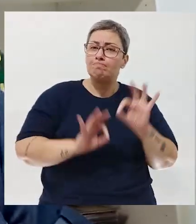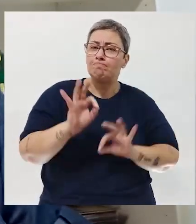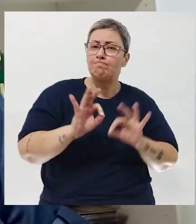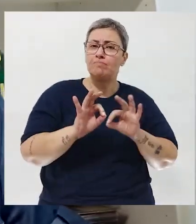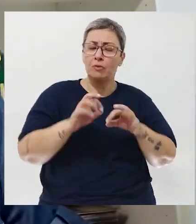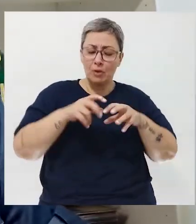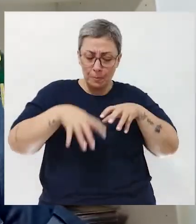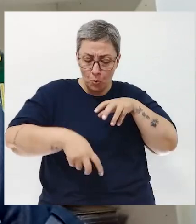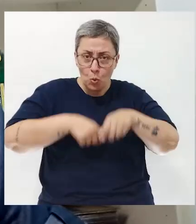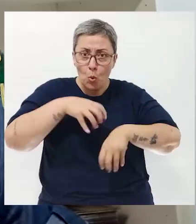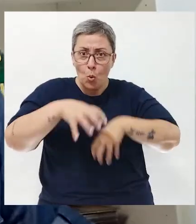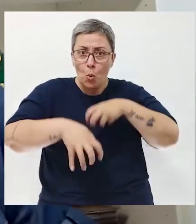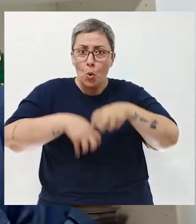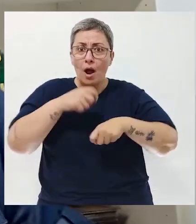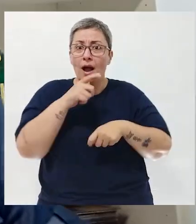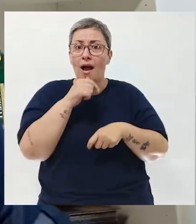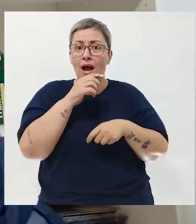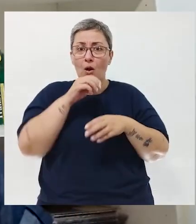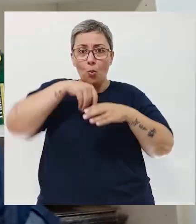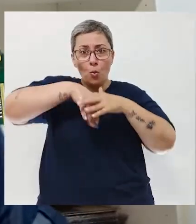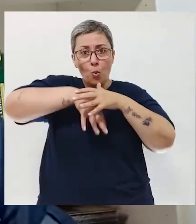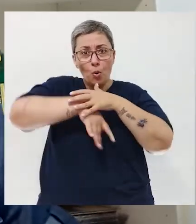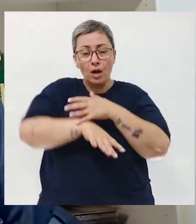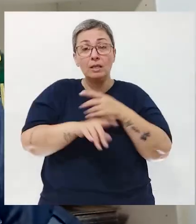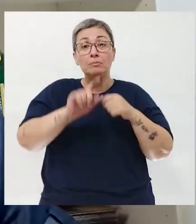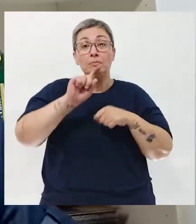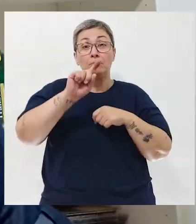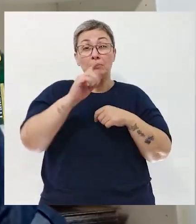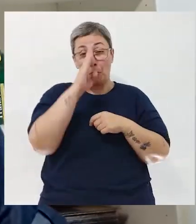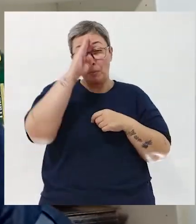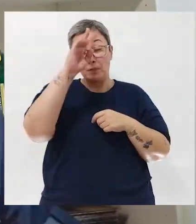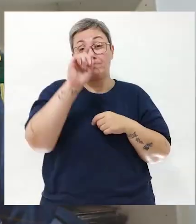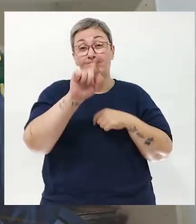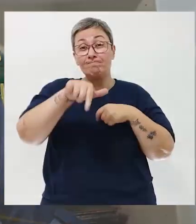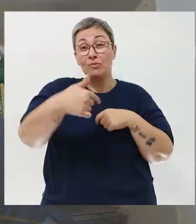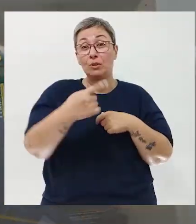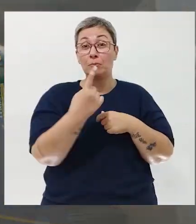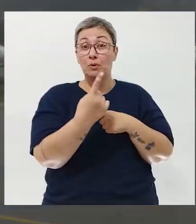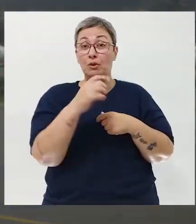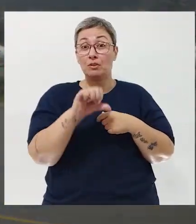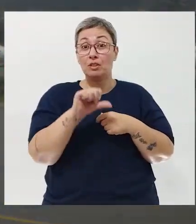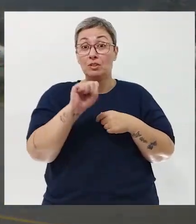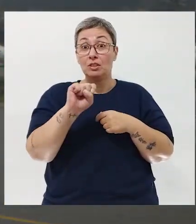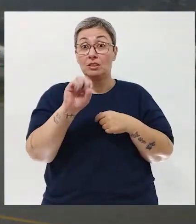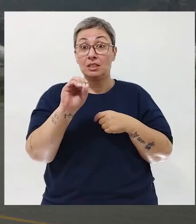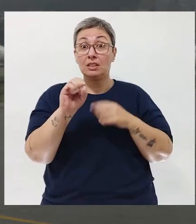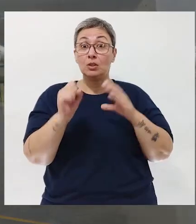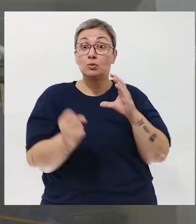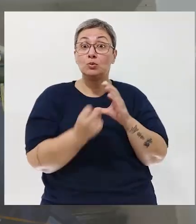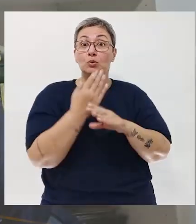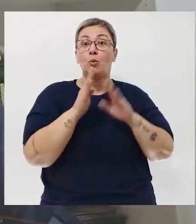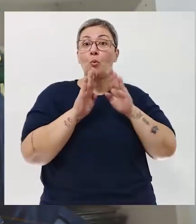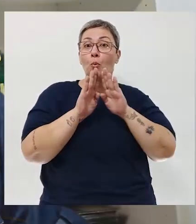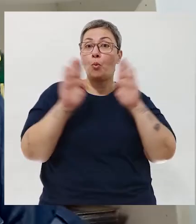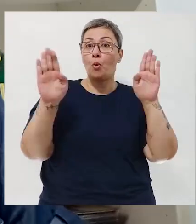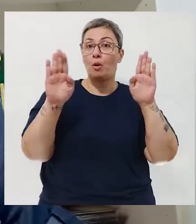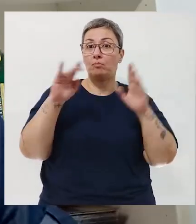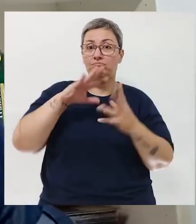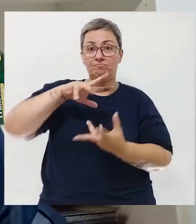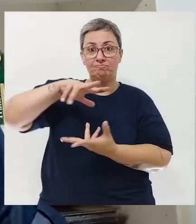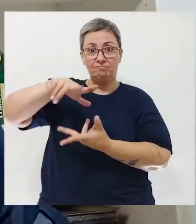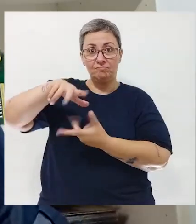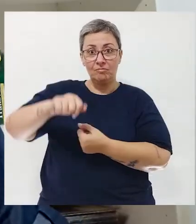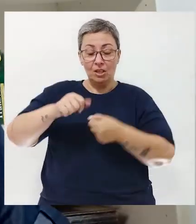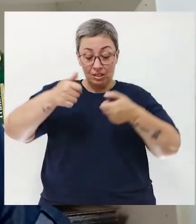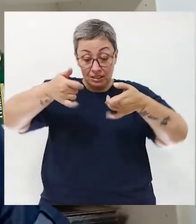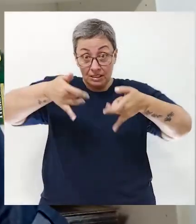água em seu subsolo, principalmente depois de 1980, com a instalação do aeroporto internacional. Os aquíferos,